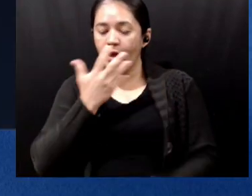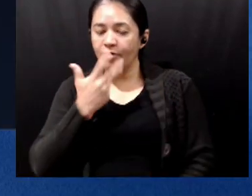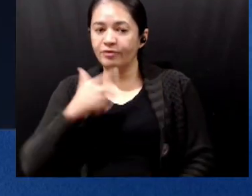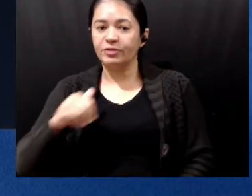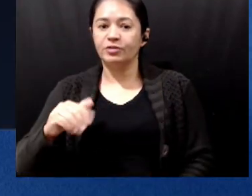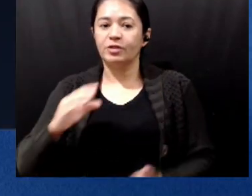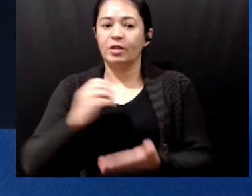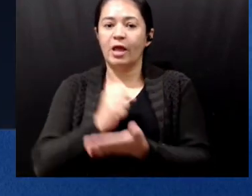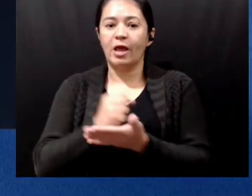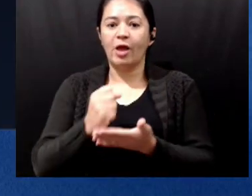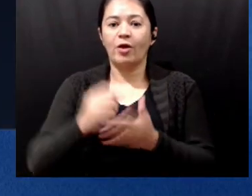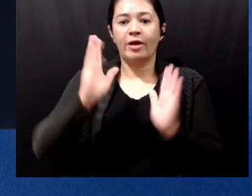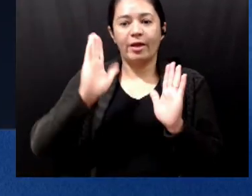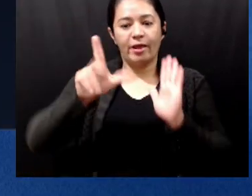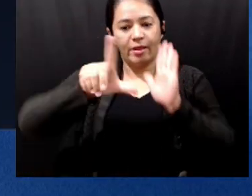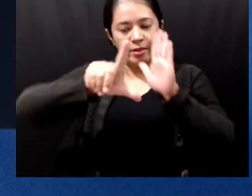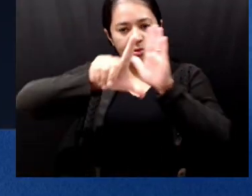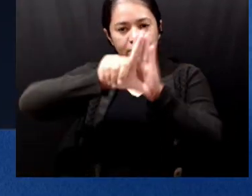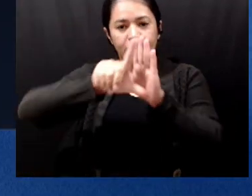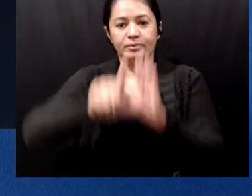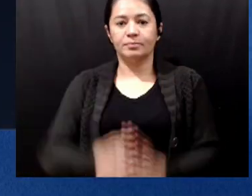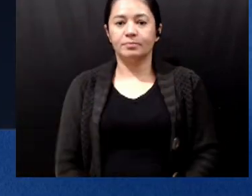lei.